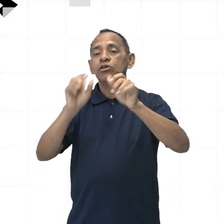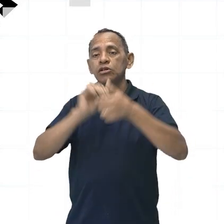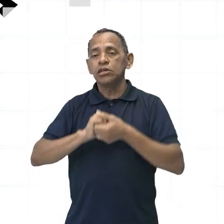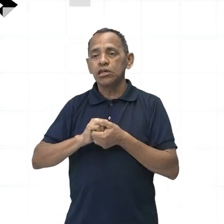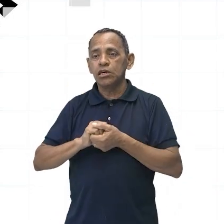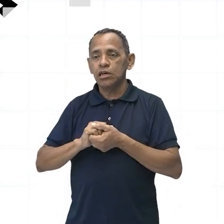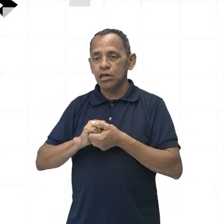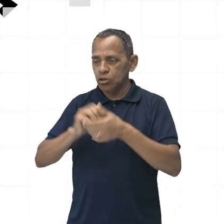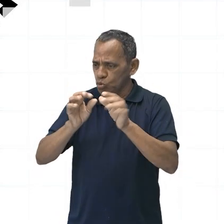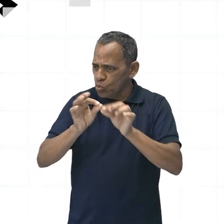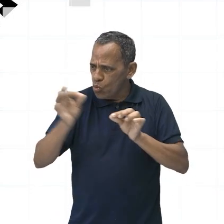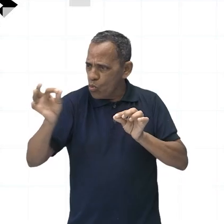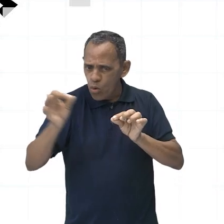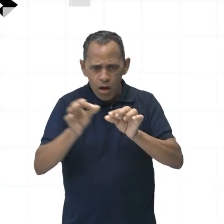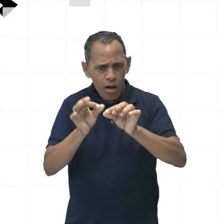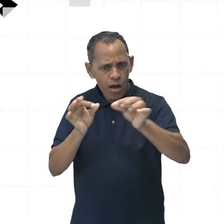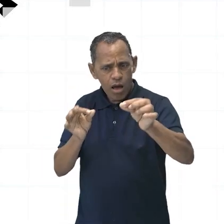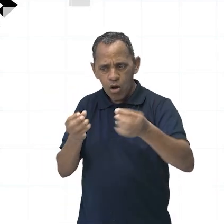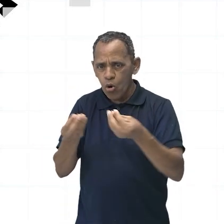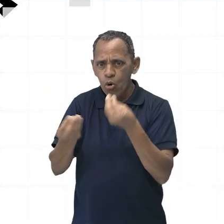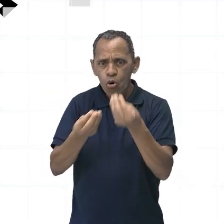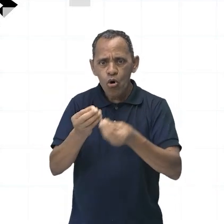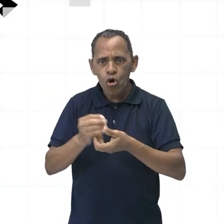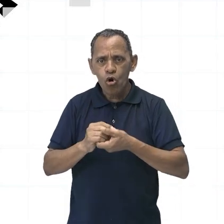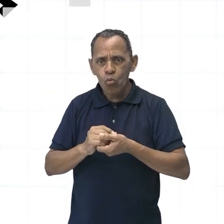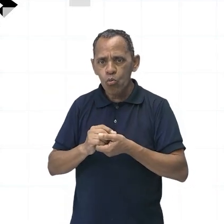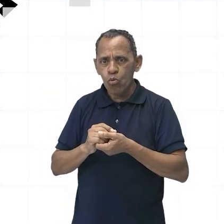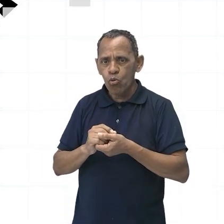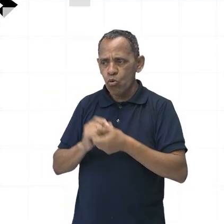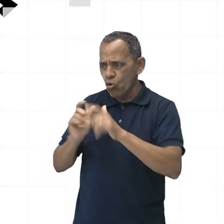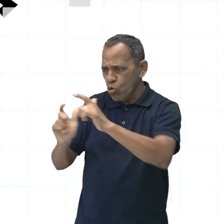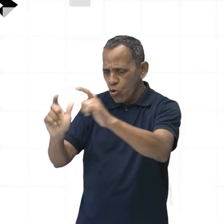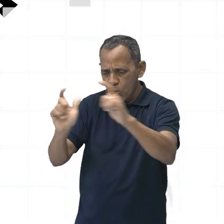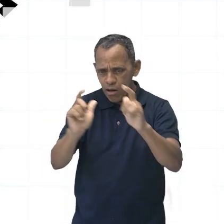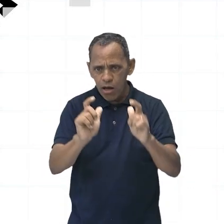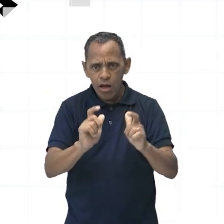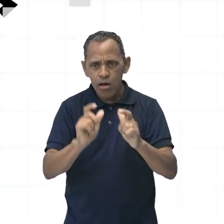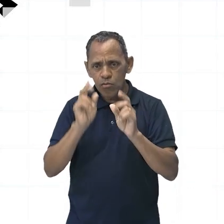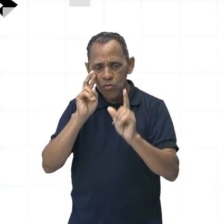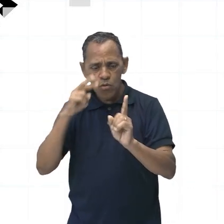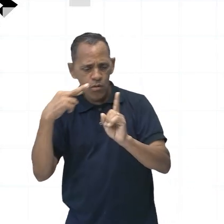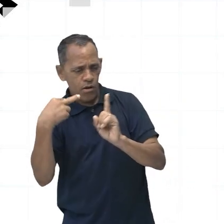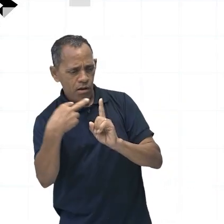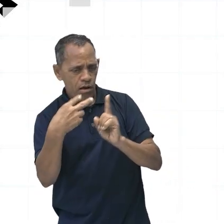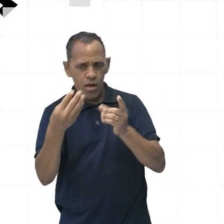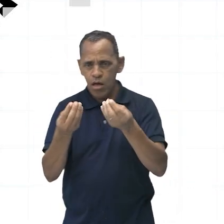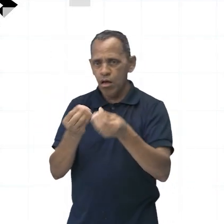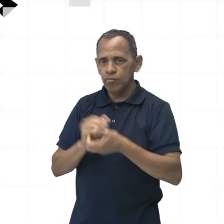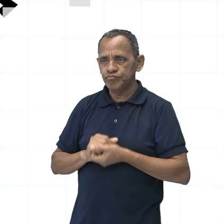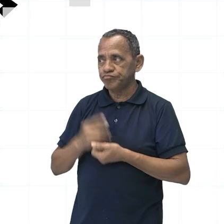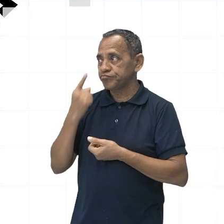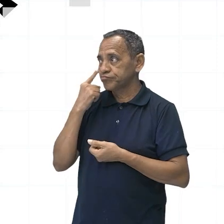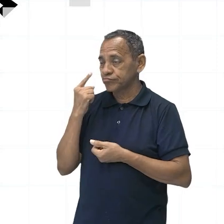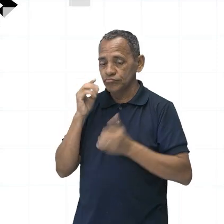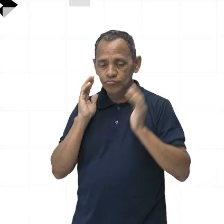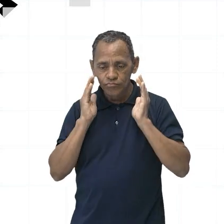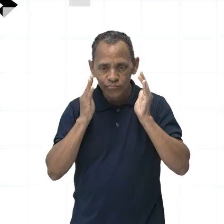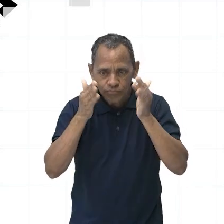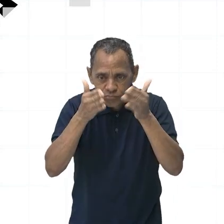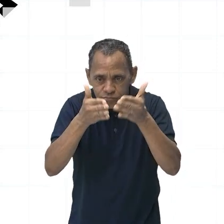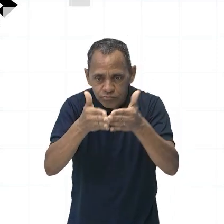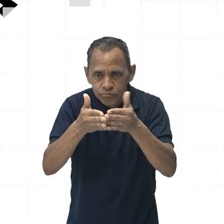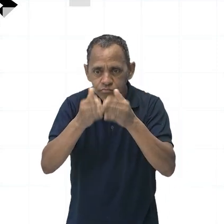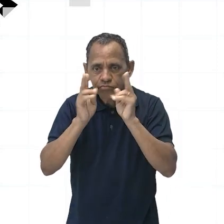única imagem. Se vocês centralizarem o olhar de vocês nessa imagem central, convergido para o centro, vocês vão